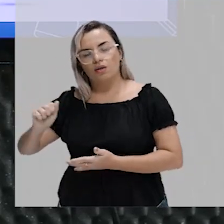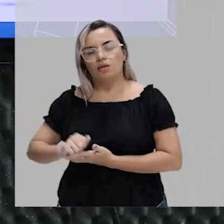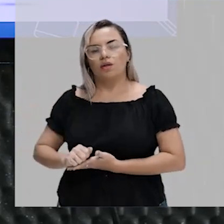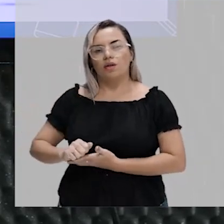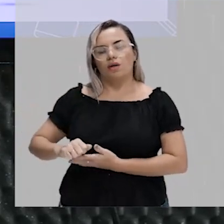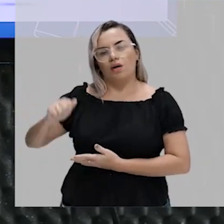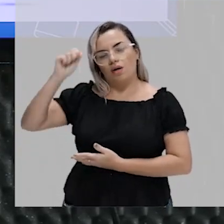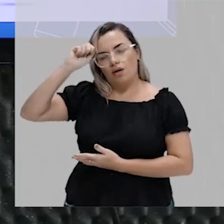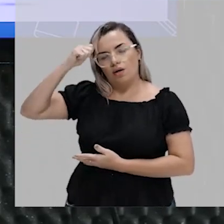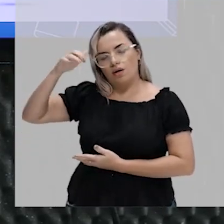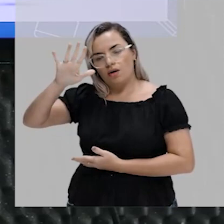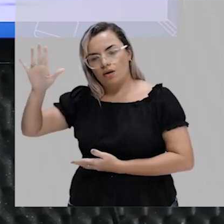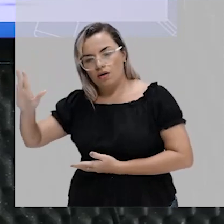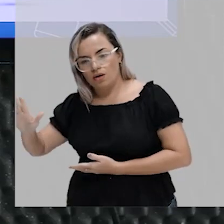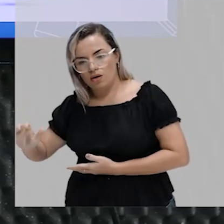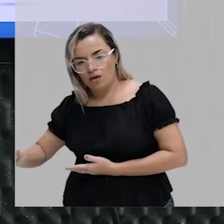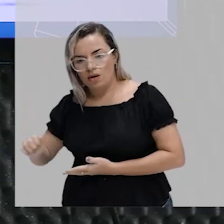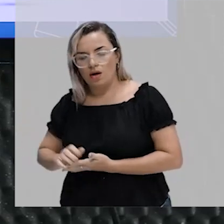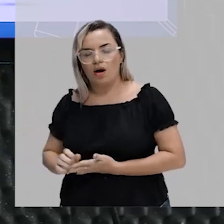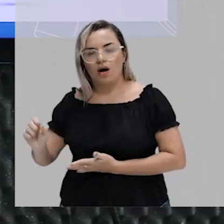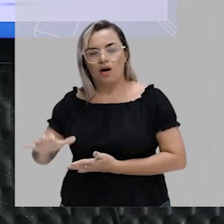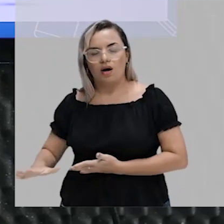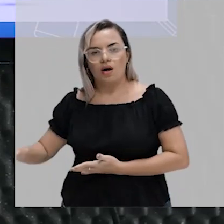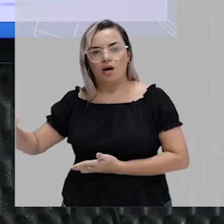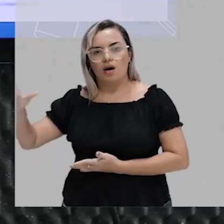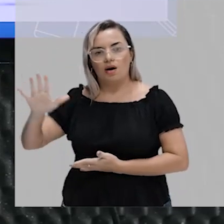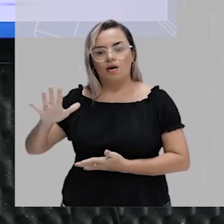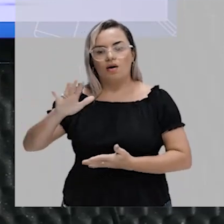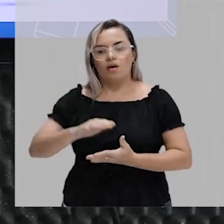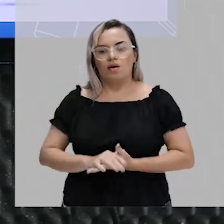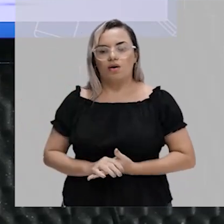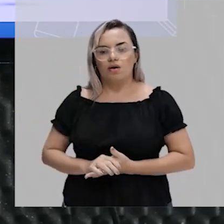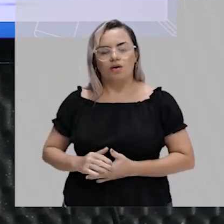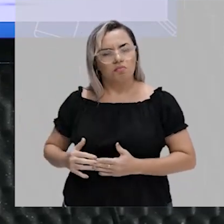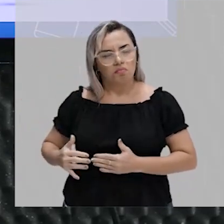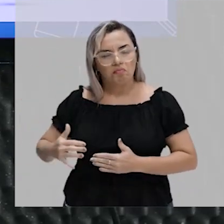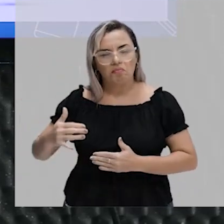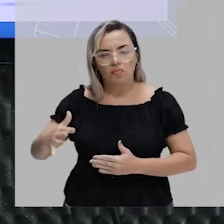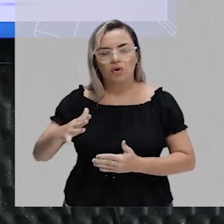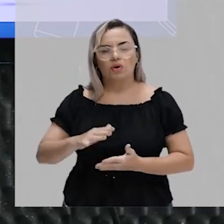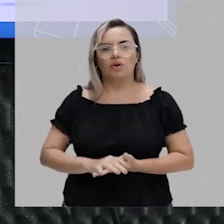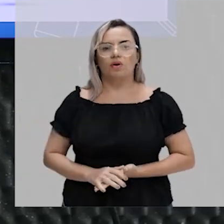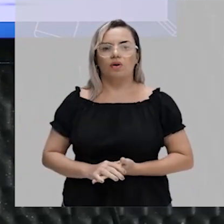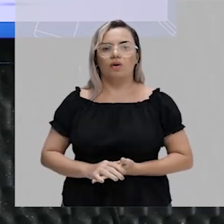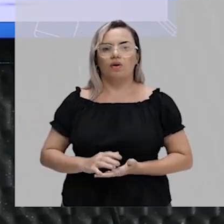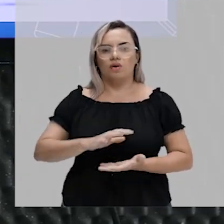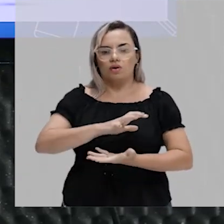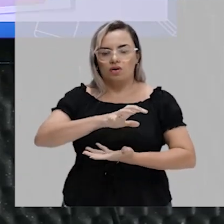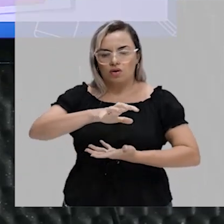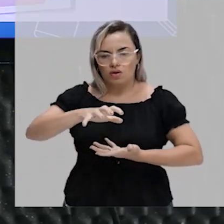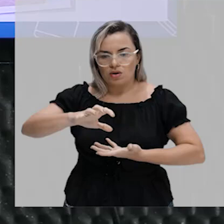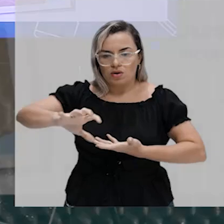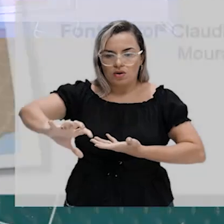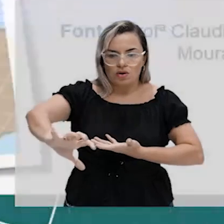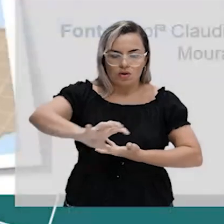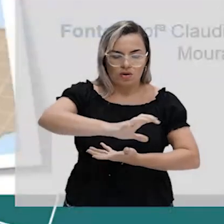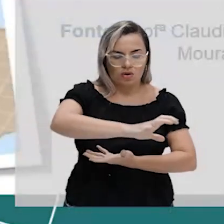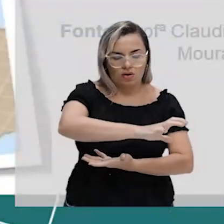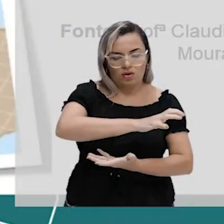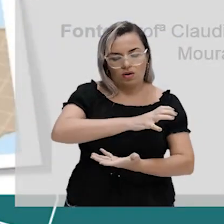Índia e os demais continentes. Então, todos eles foram sofrendo esse afastamento,